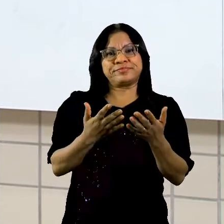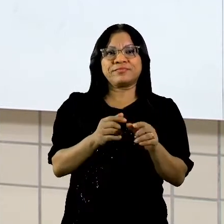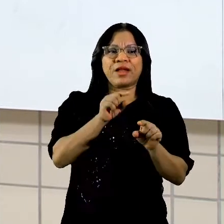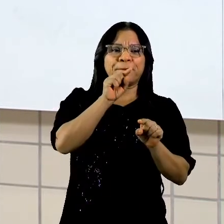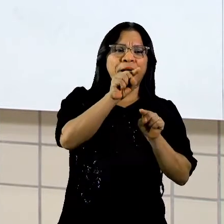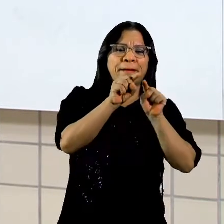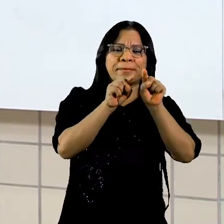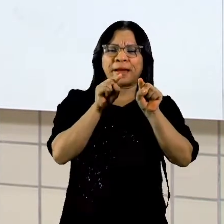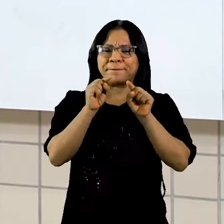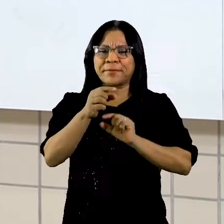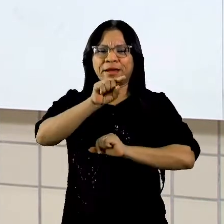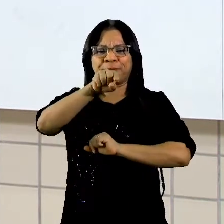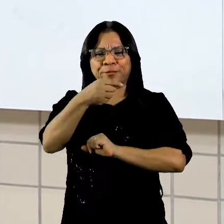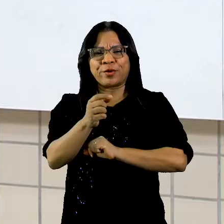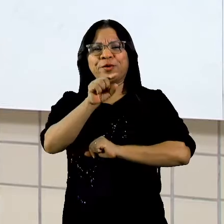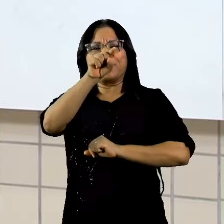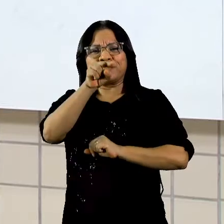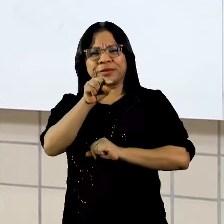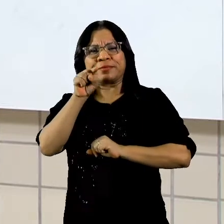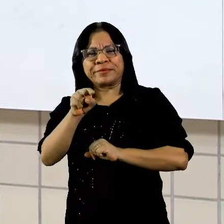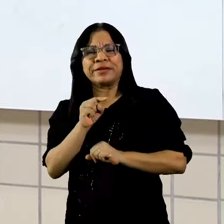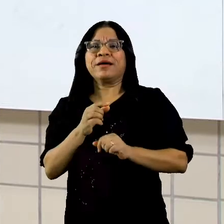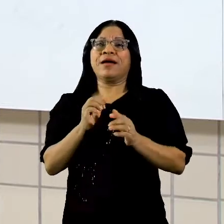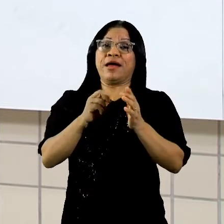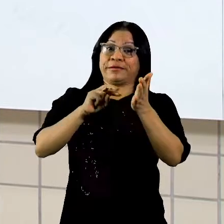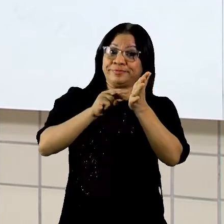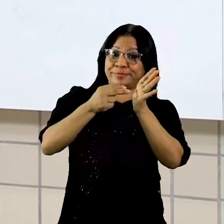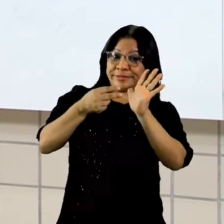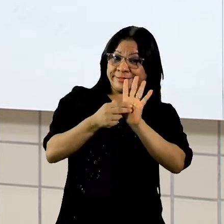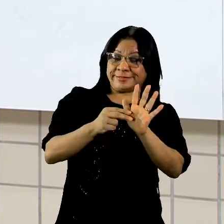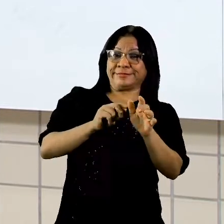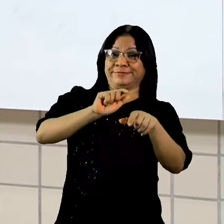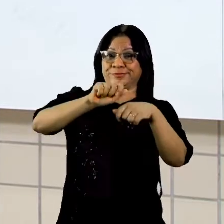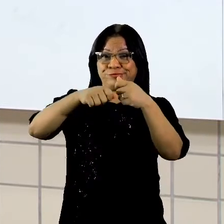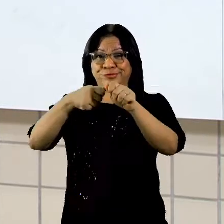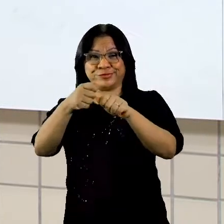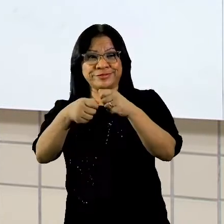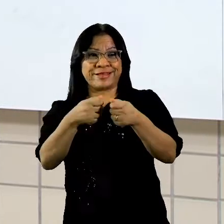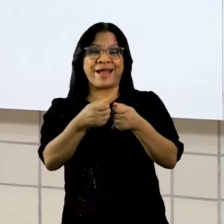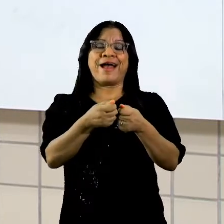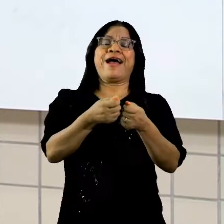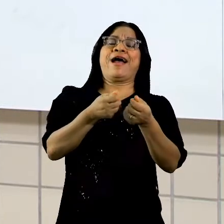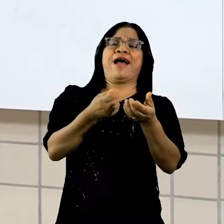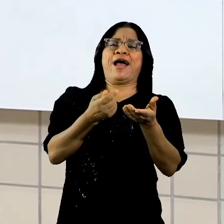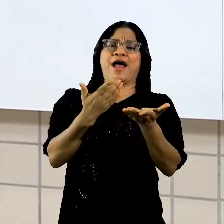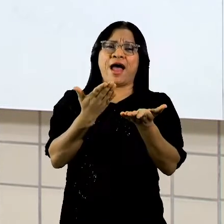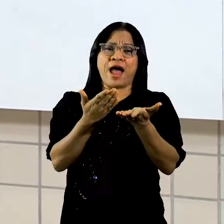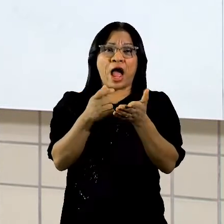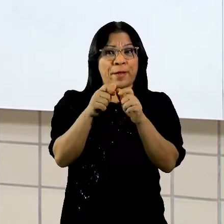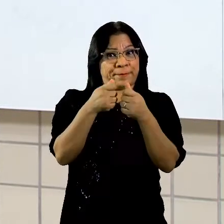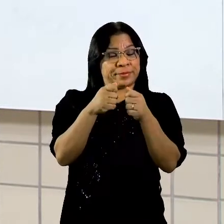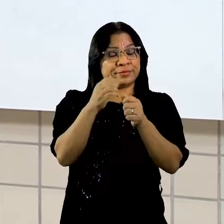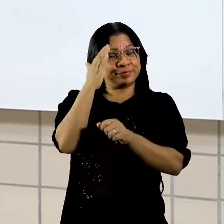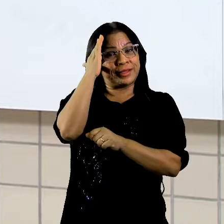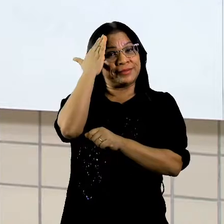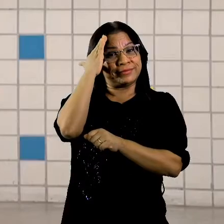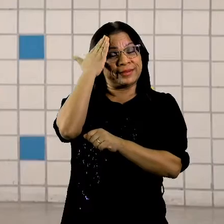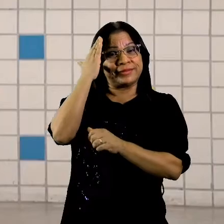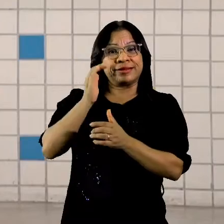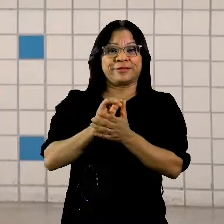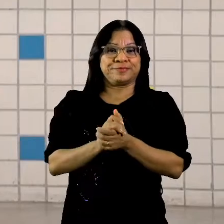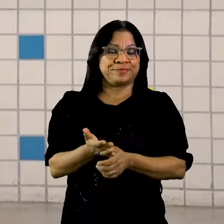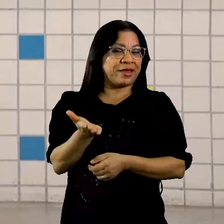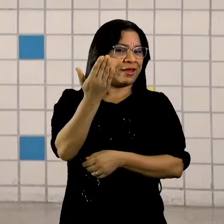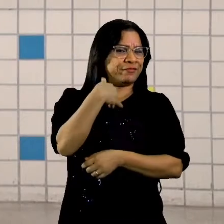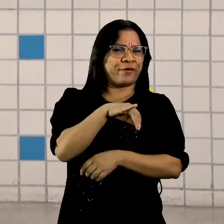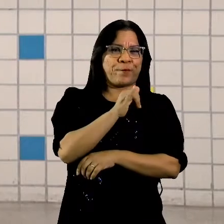representa os sinais de pontuação e funções? Para entender um pouco mais, vamos aos